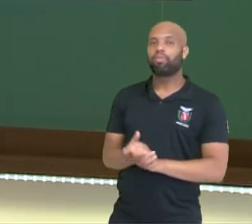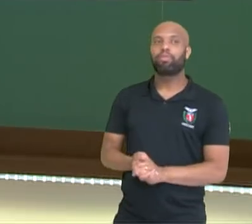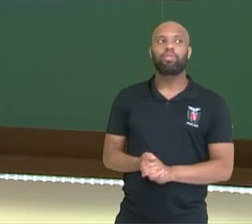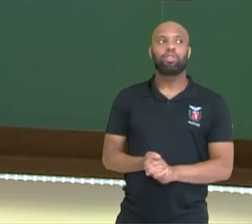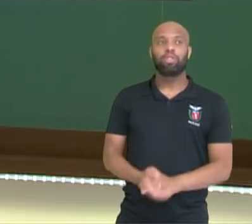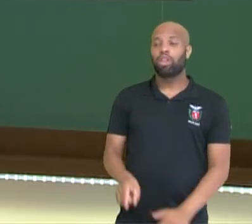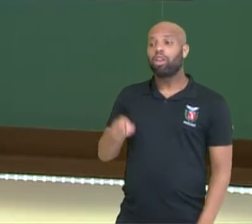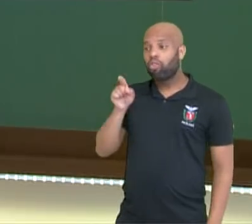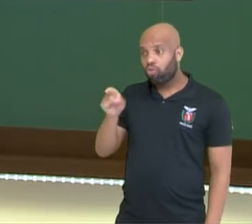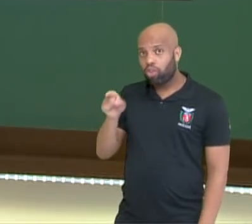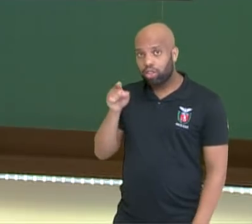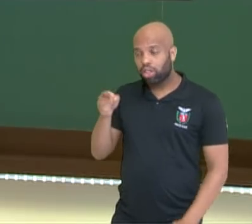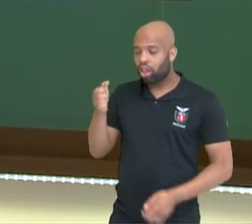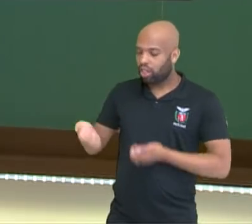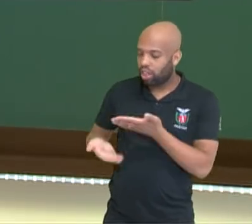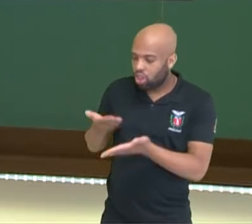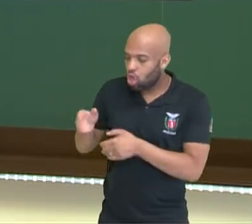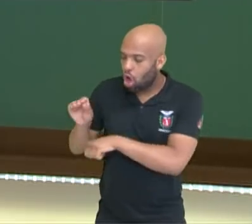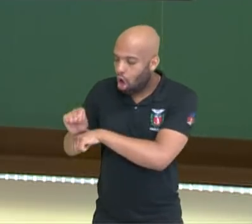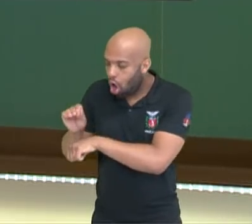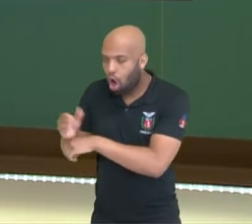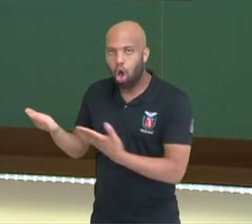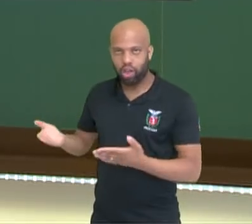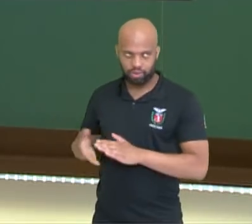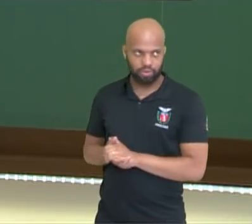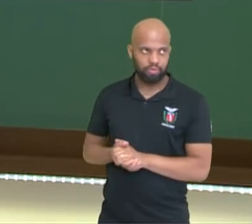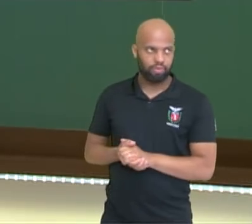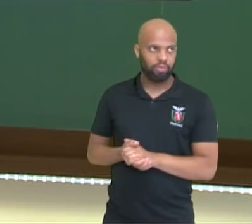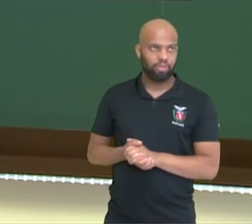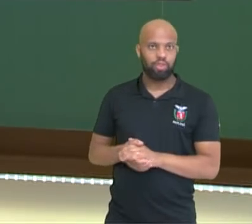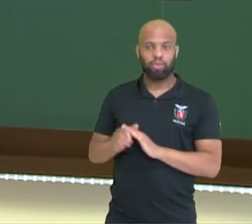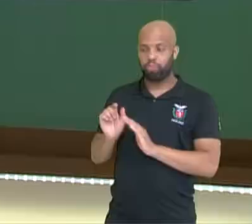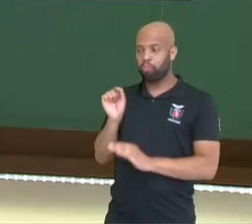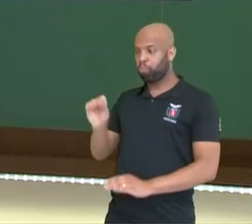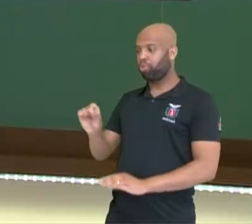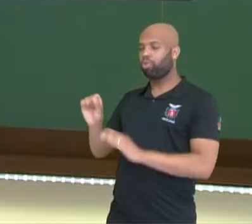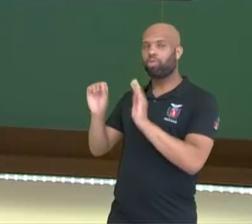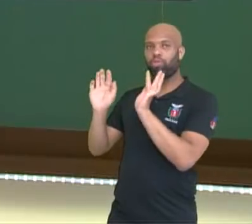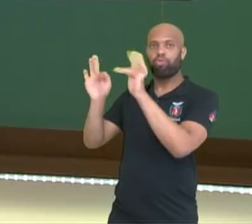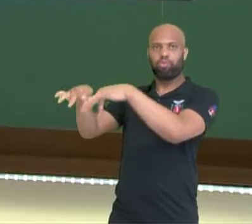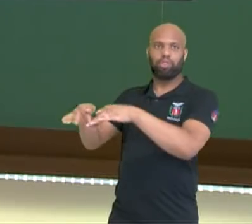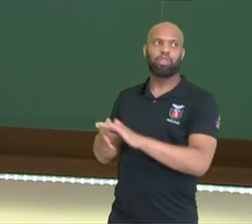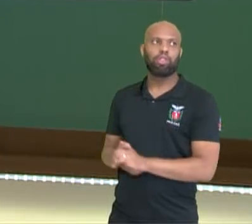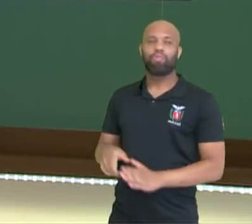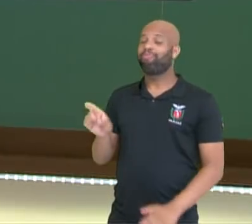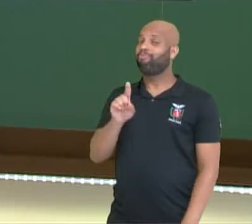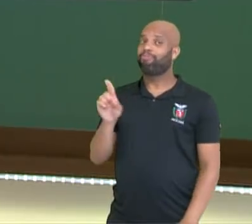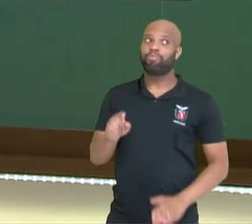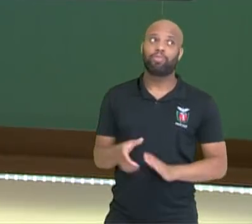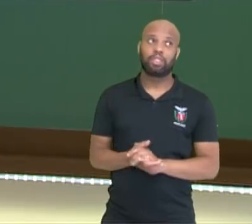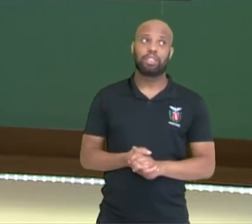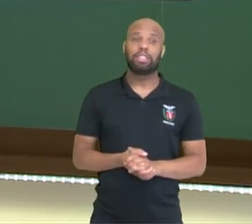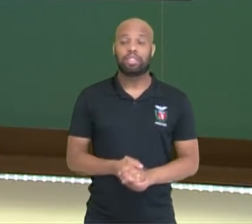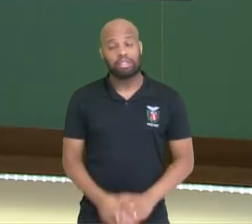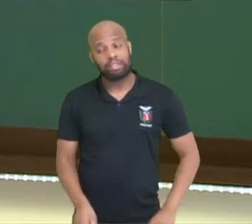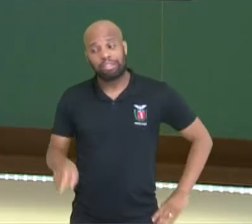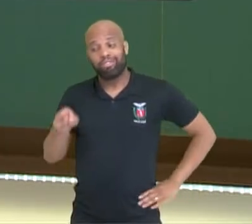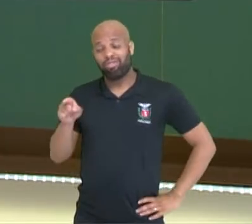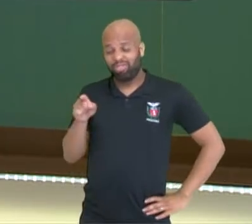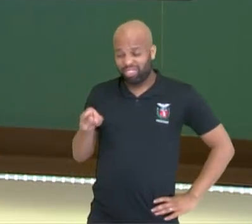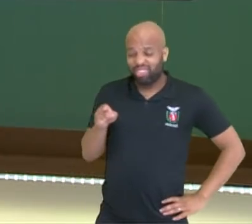Você é atenciosa. Vou colocar um ponto final. Não, vou dizer você é